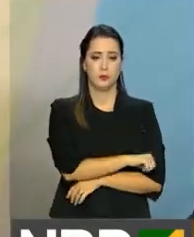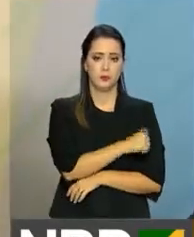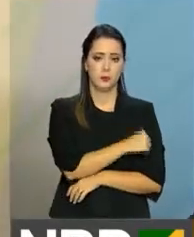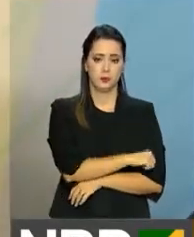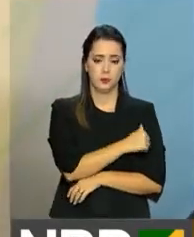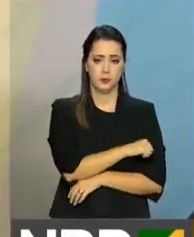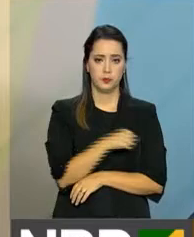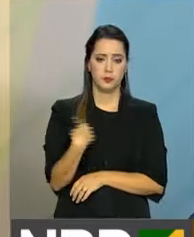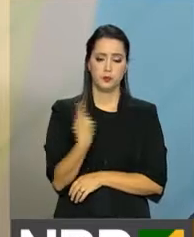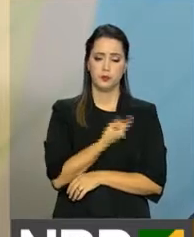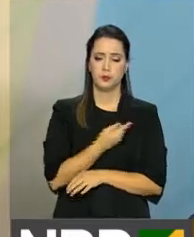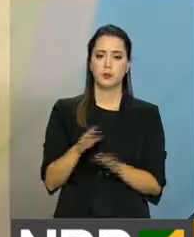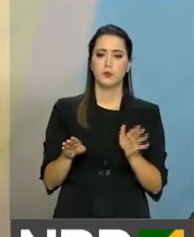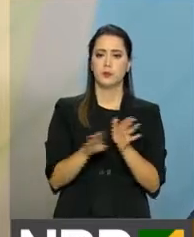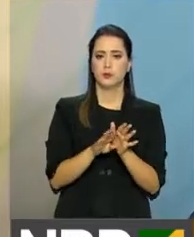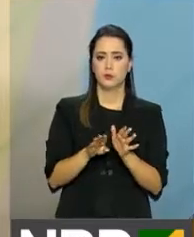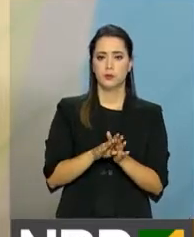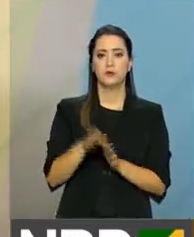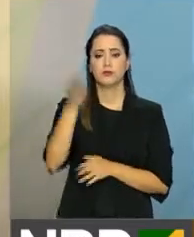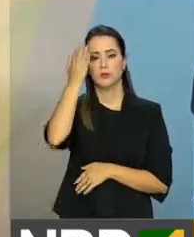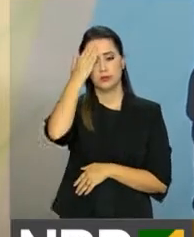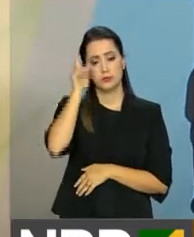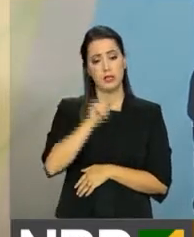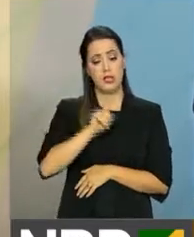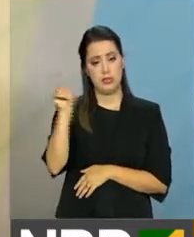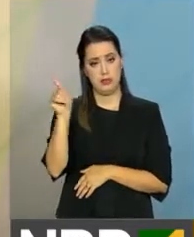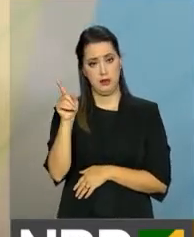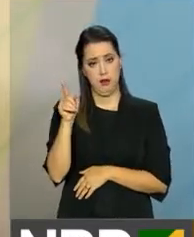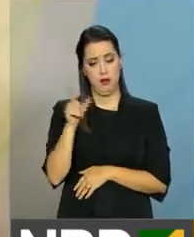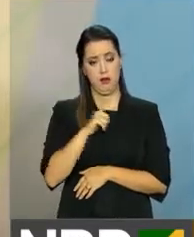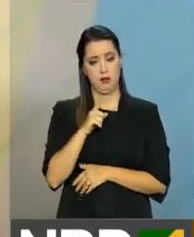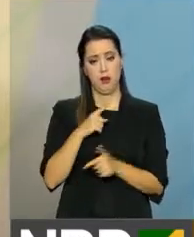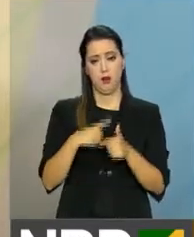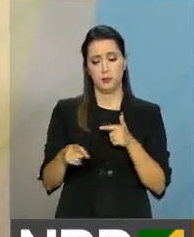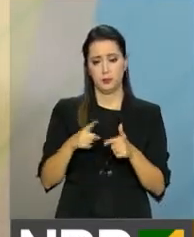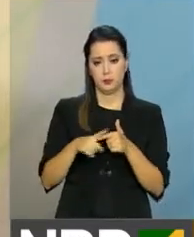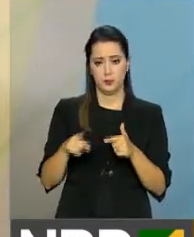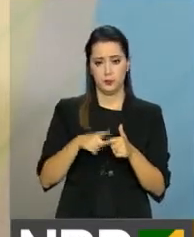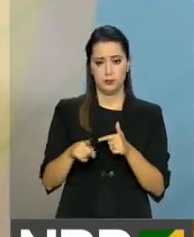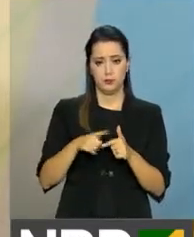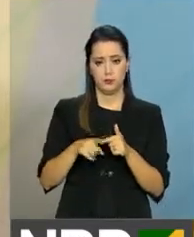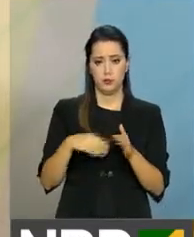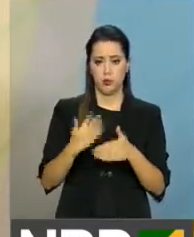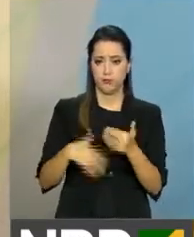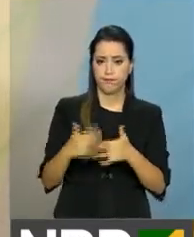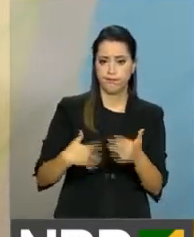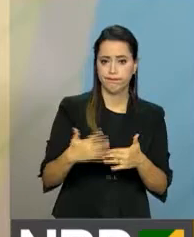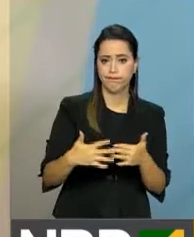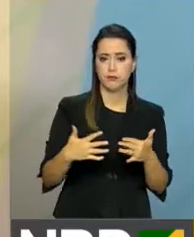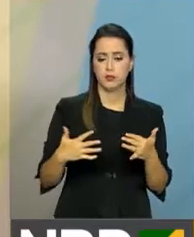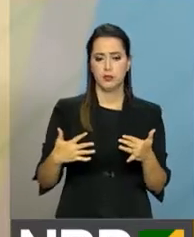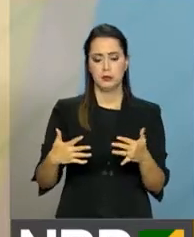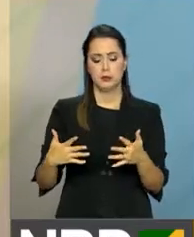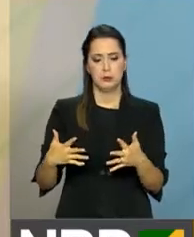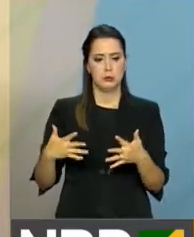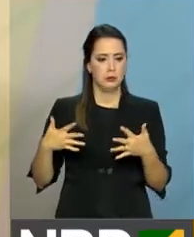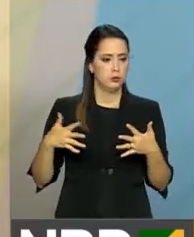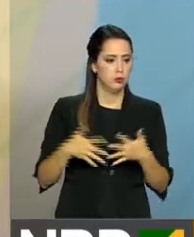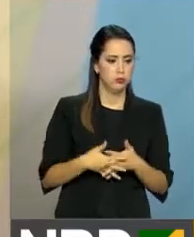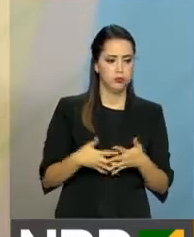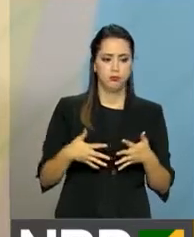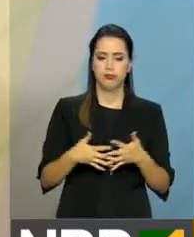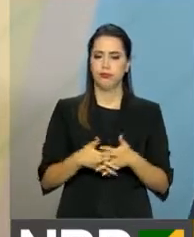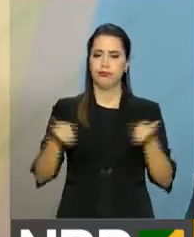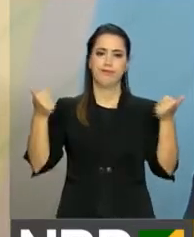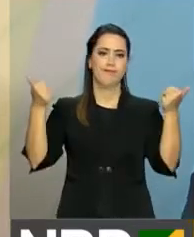e nós chegamos à conclusão que se lá as coisas desandaram sem como estavam desandando isso seria um